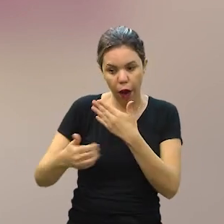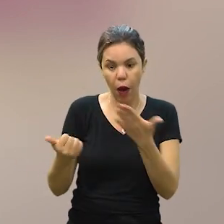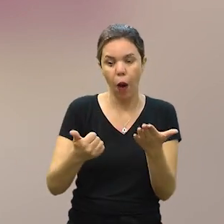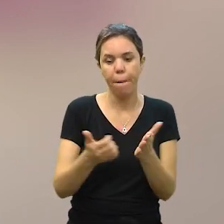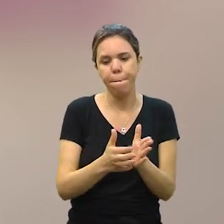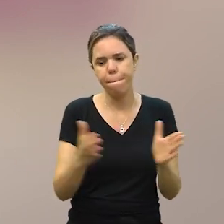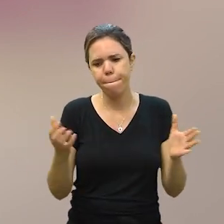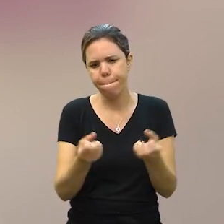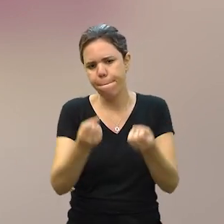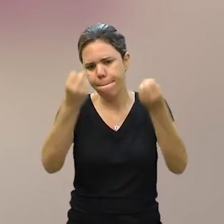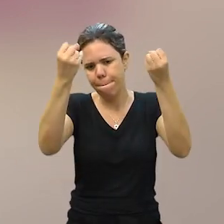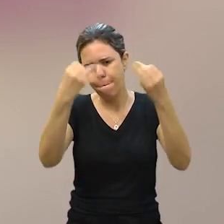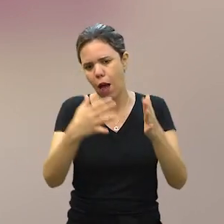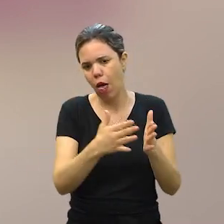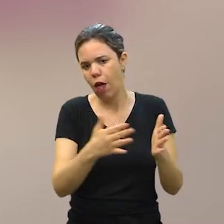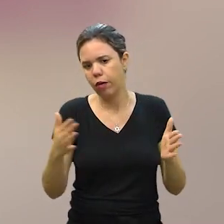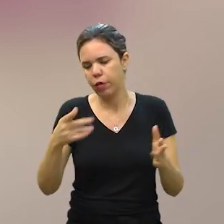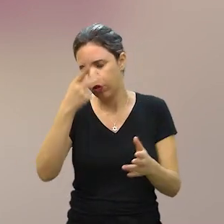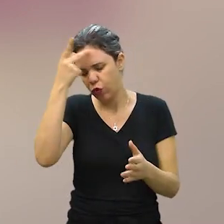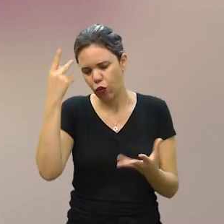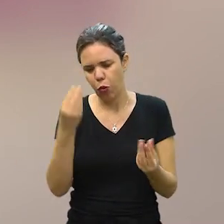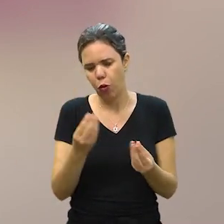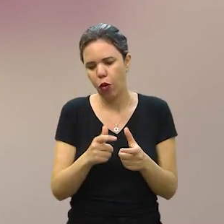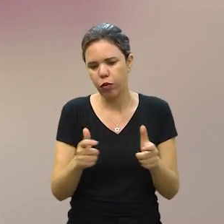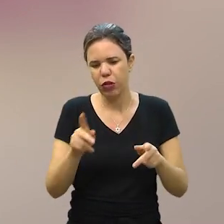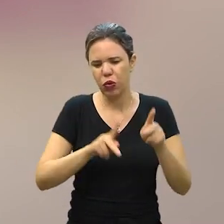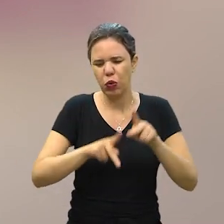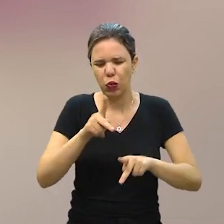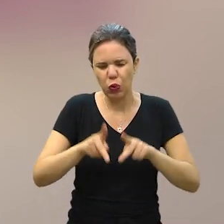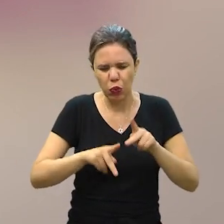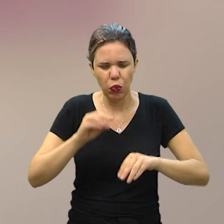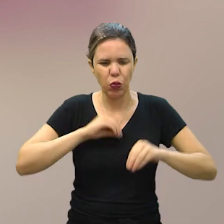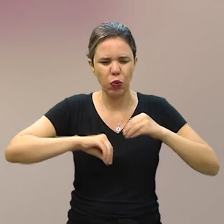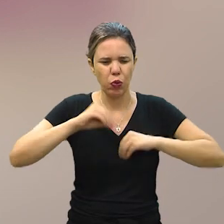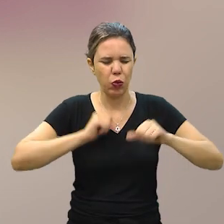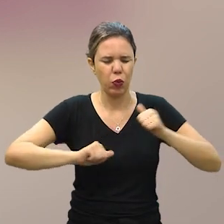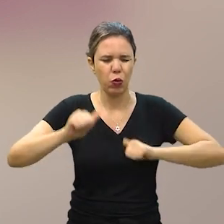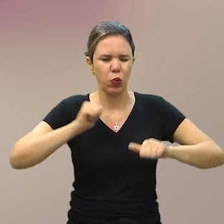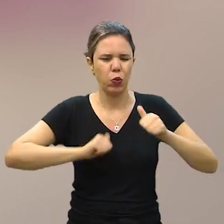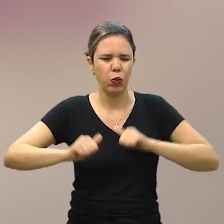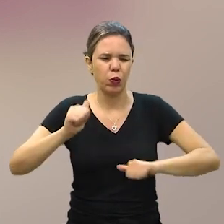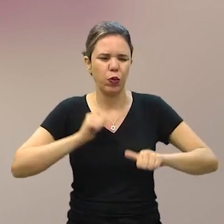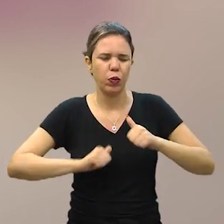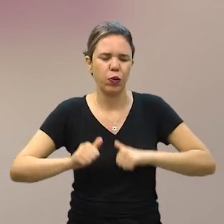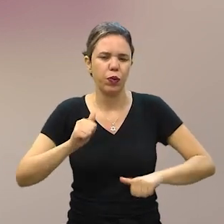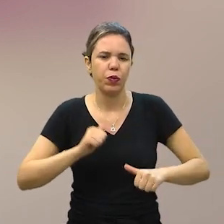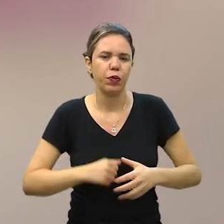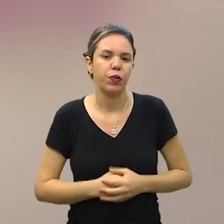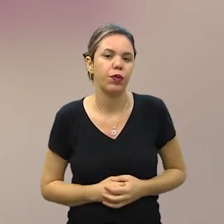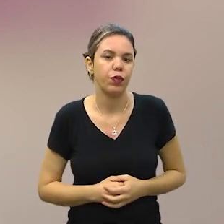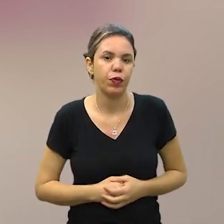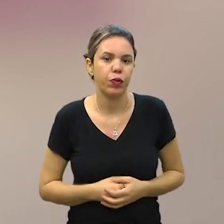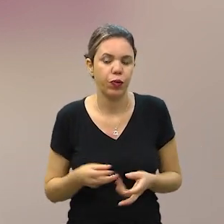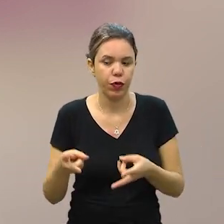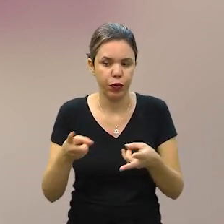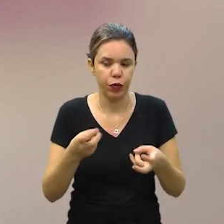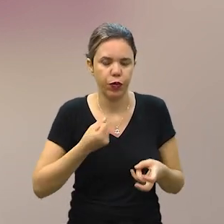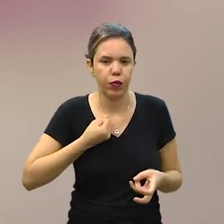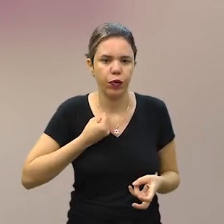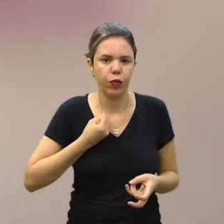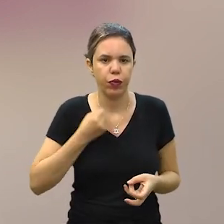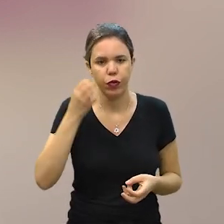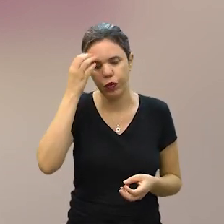tantos relatos, né, de depressão, de ansiedade, né? A gente vê